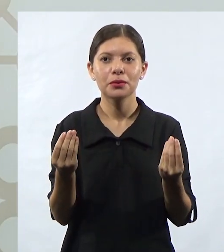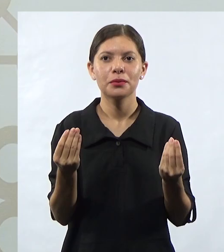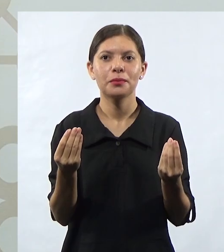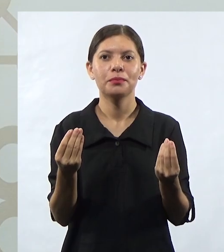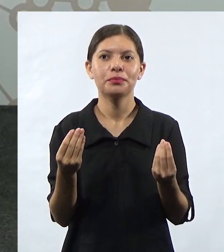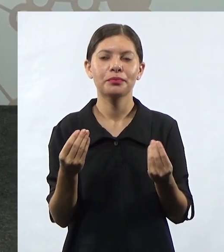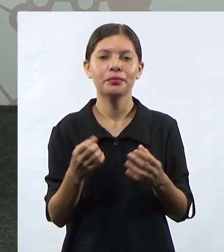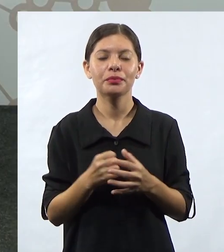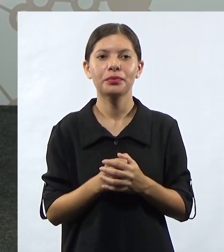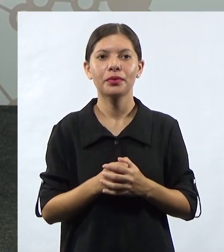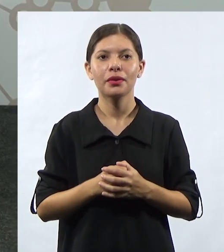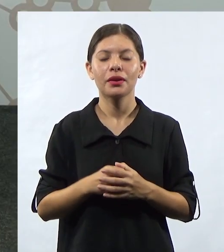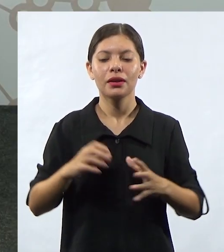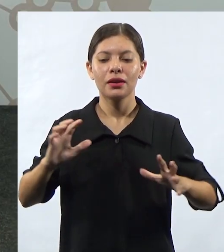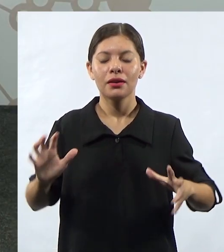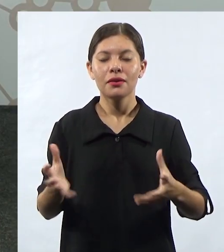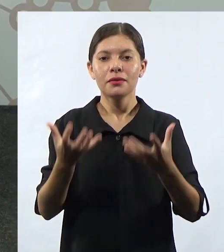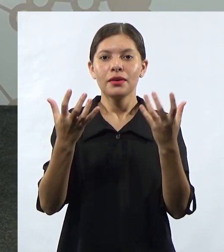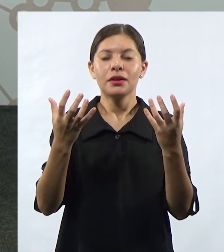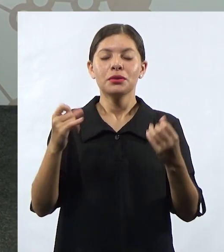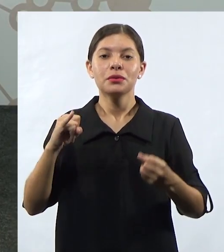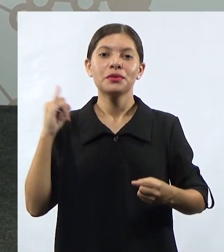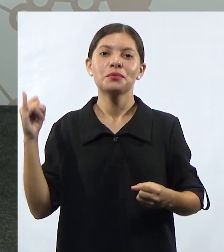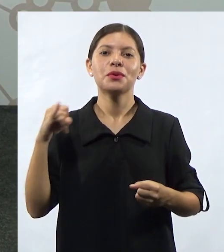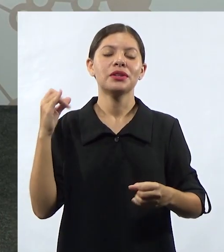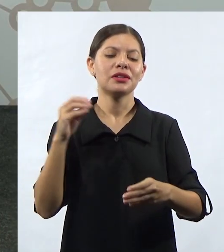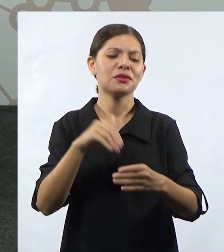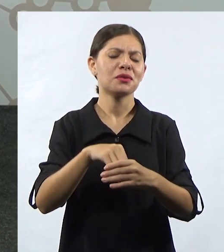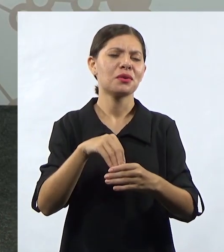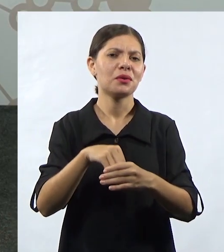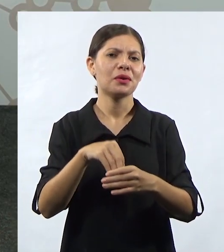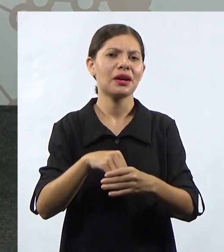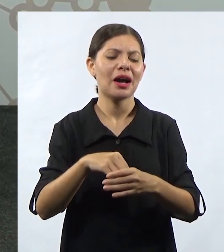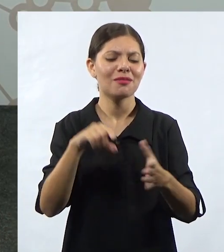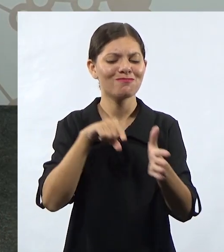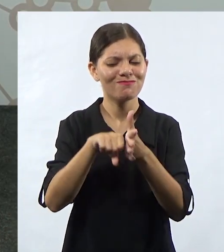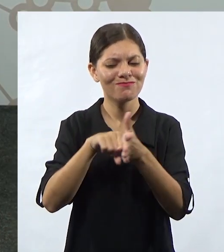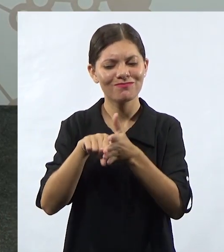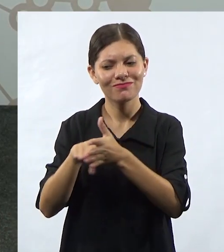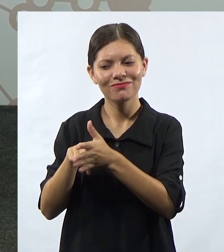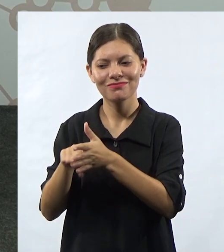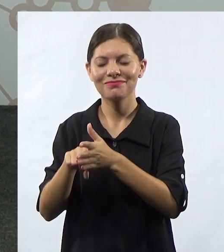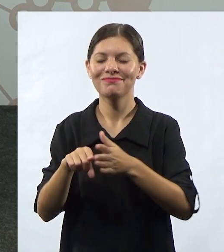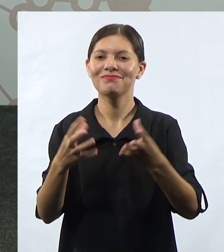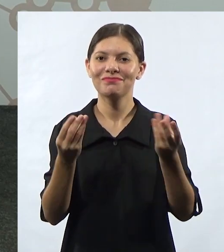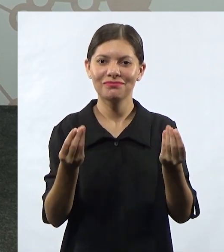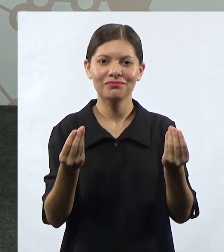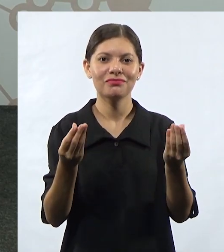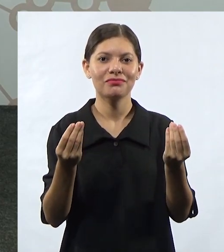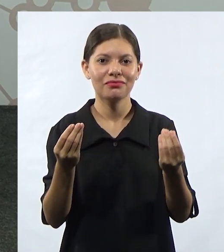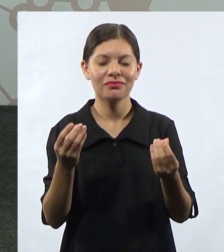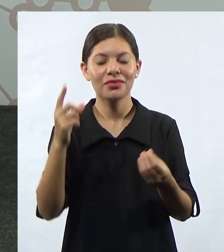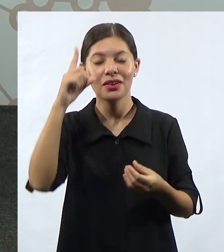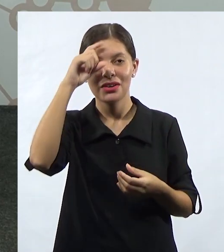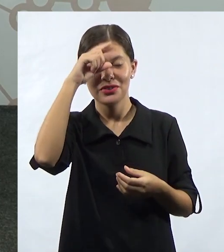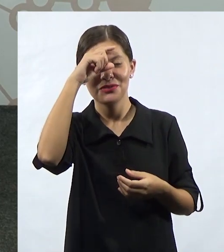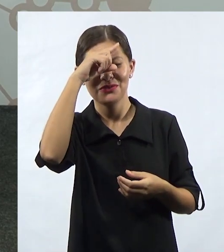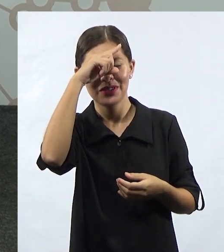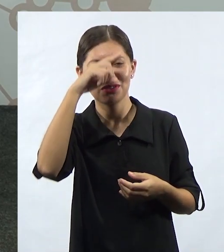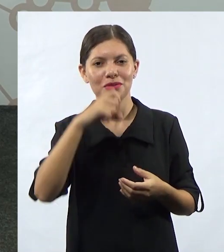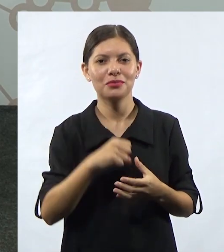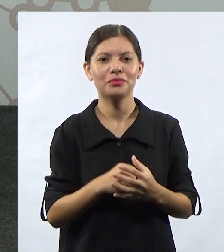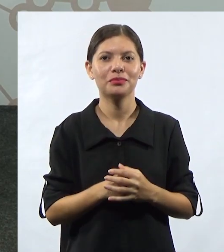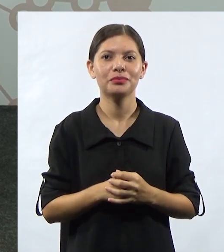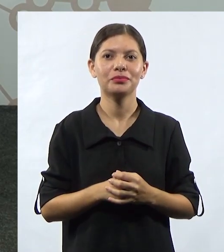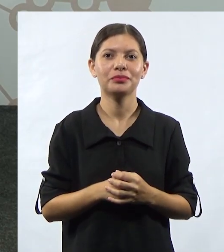os marcos históricos importantes que você vai colocar na linha. Então, não tem como você colocar tudo. É sucinto,